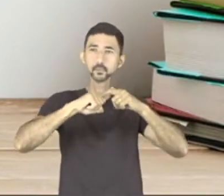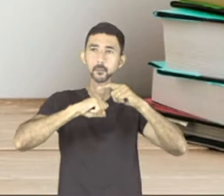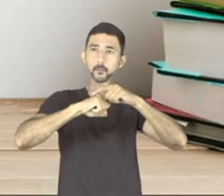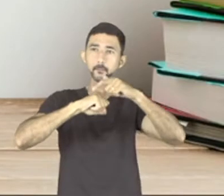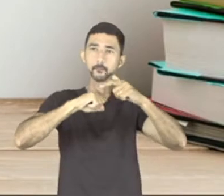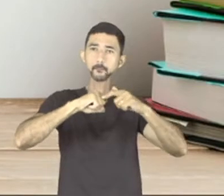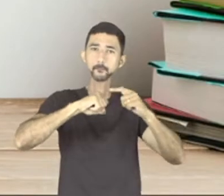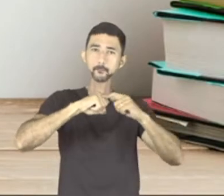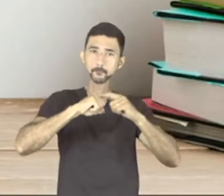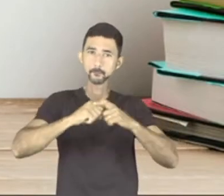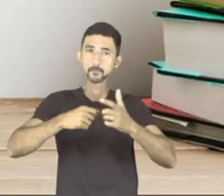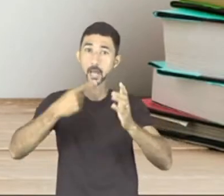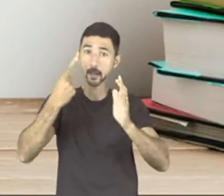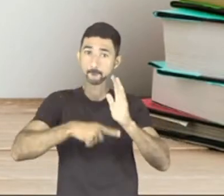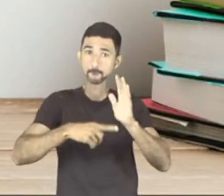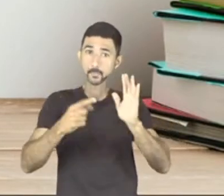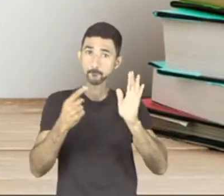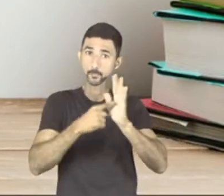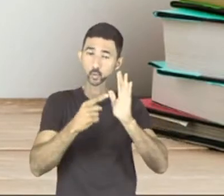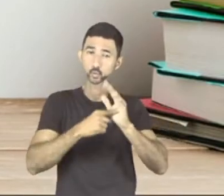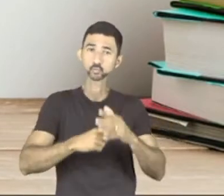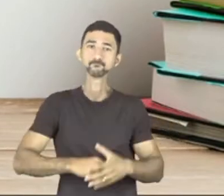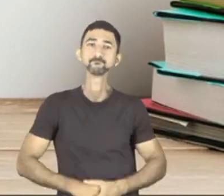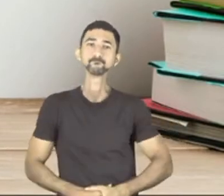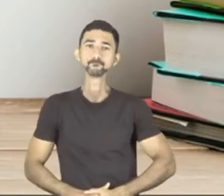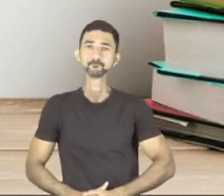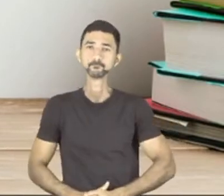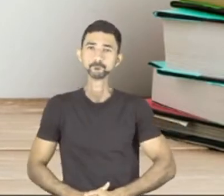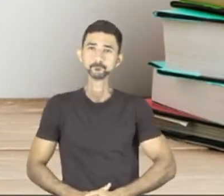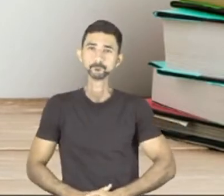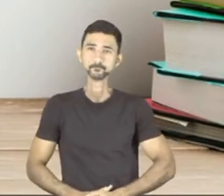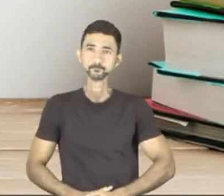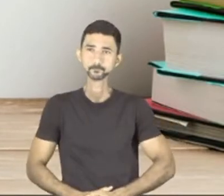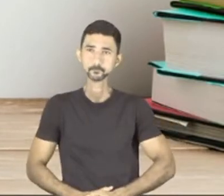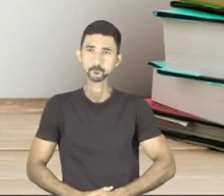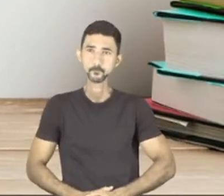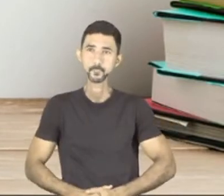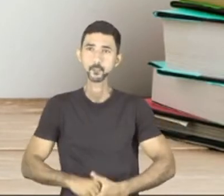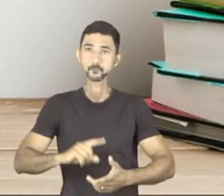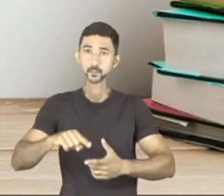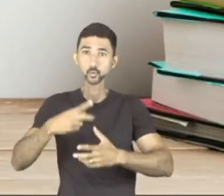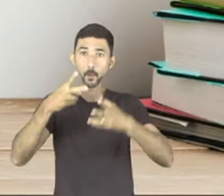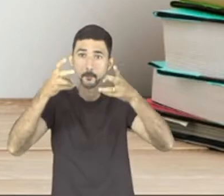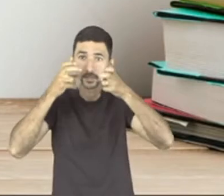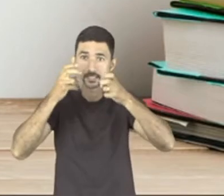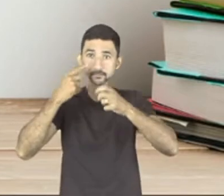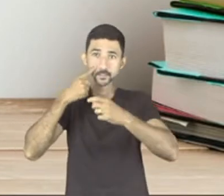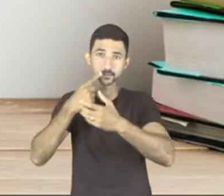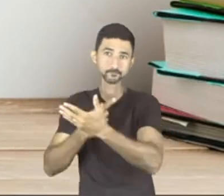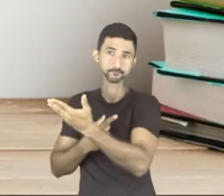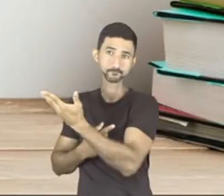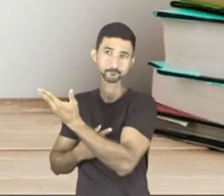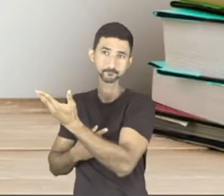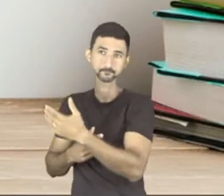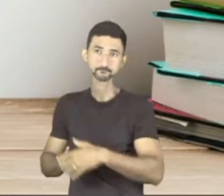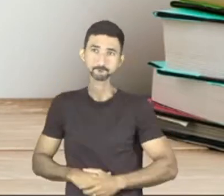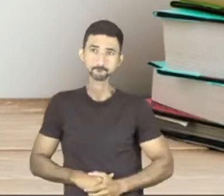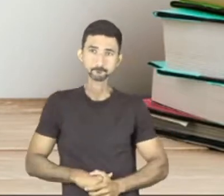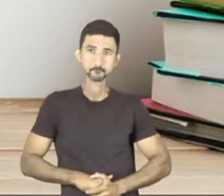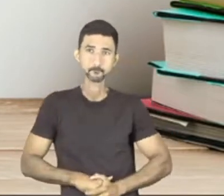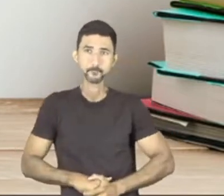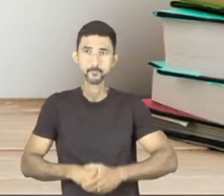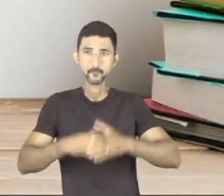para marcar a pontuação. Outra coisa que vocês podem ter reparado é